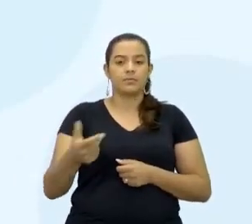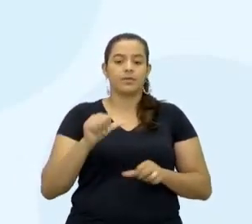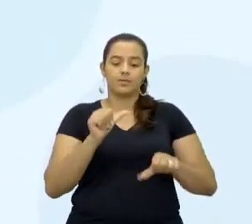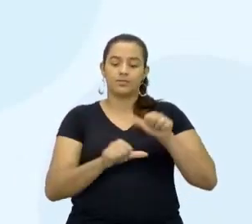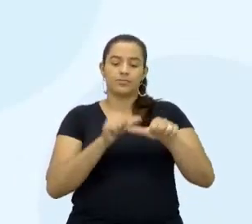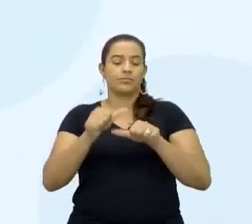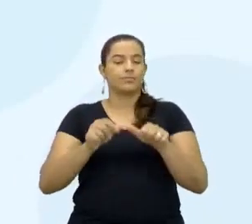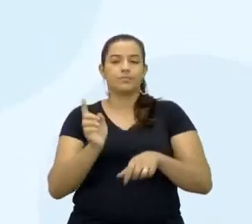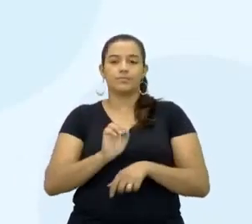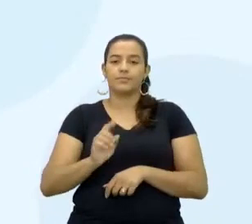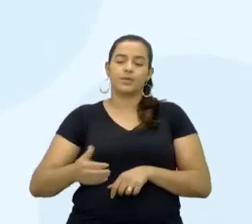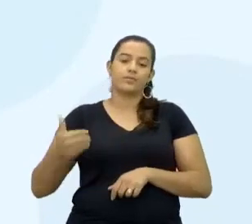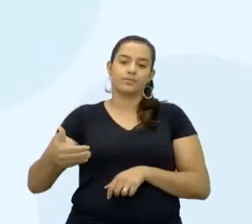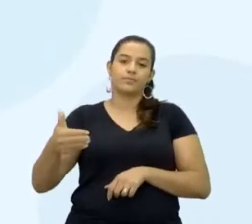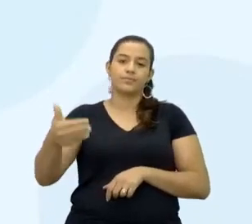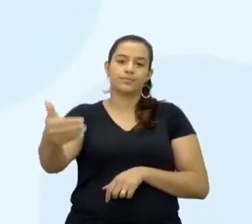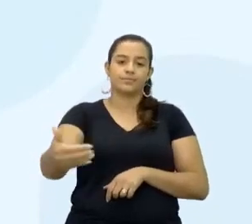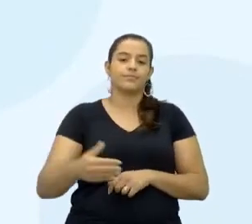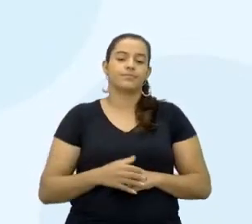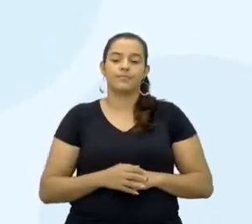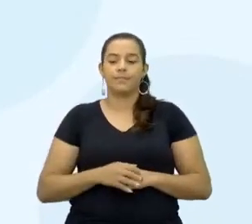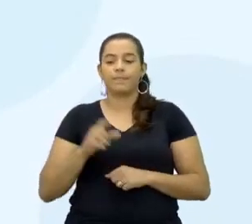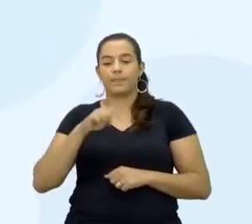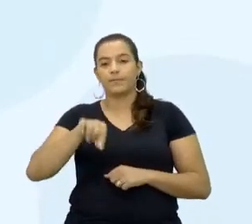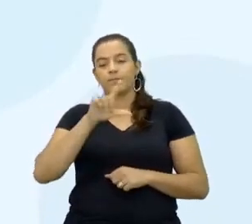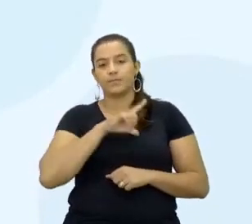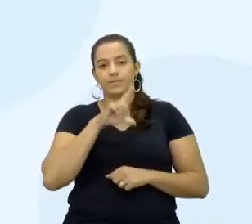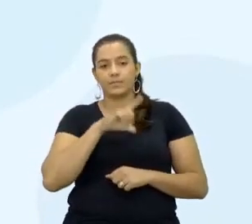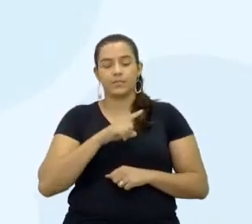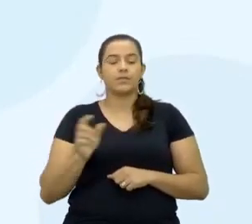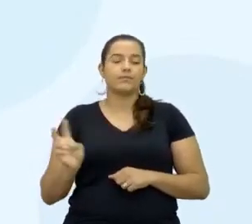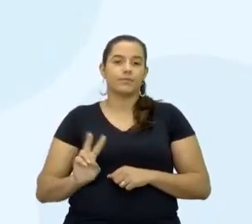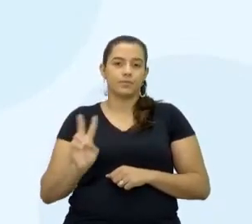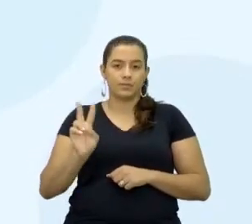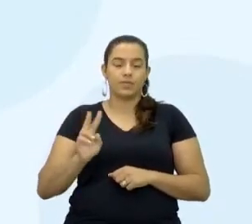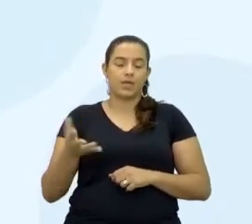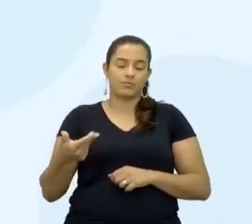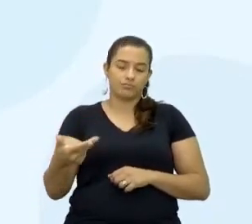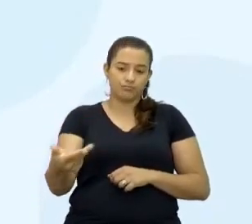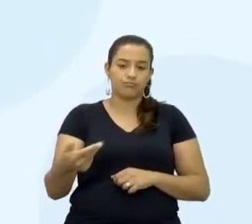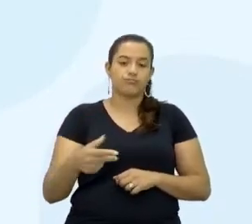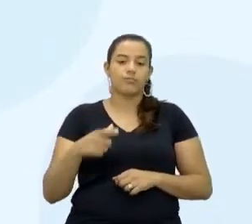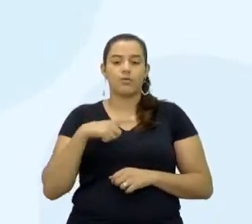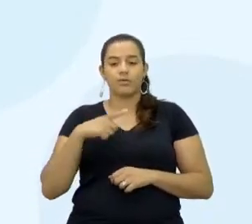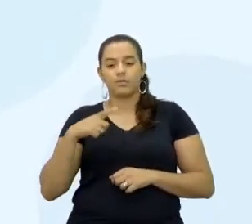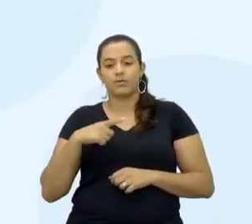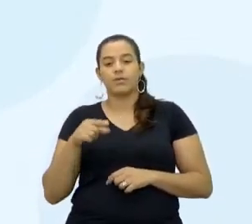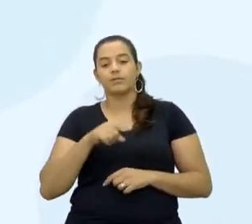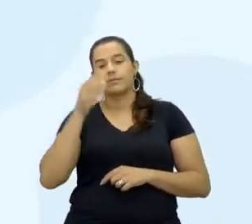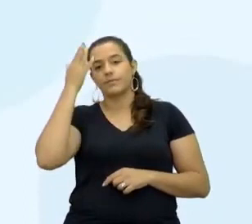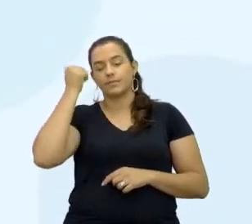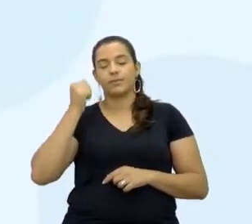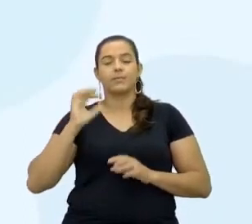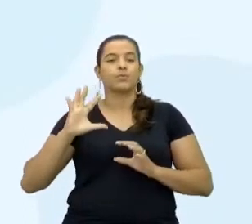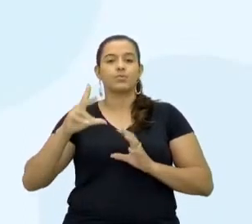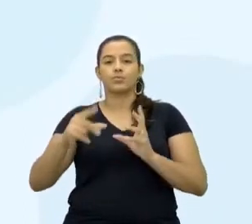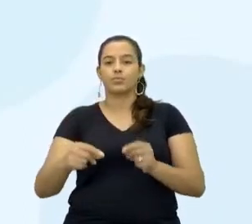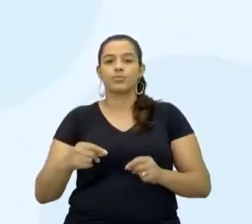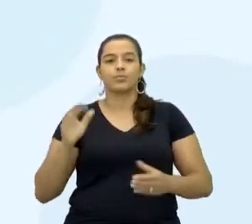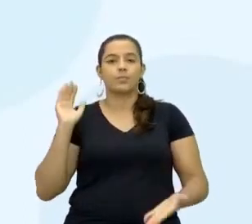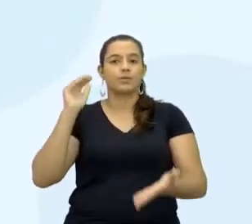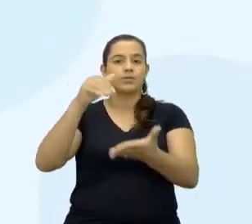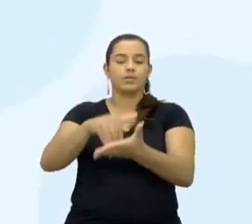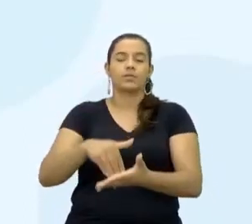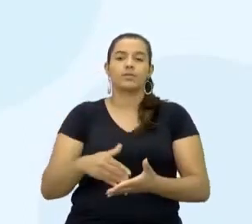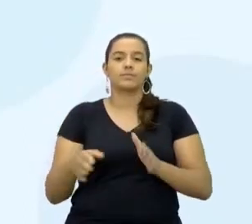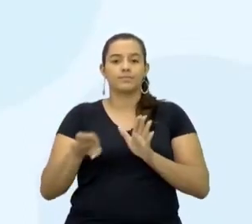muda, constante. Então, tendo a velocidade, você consegue saber qual é a posição e quanto tempo um móvel ou qualquer coisa gasta para chegar